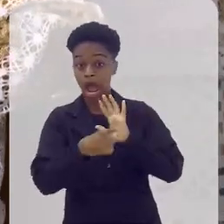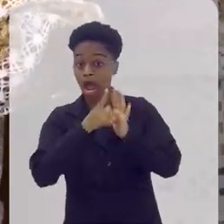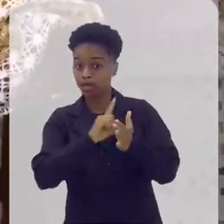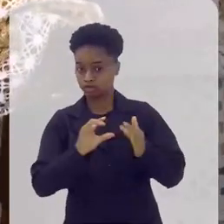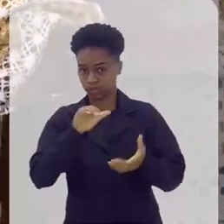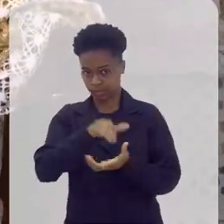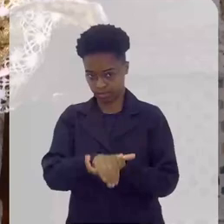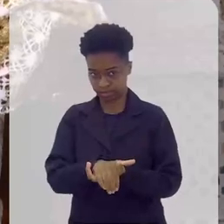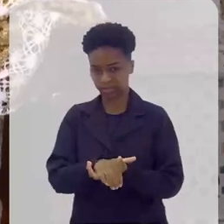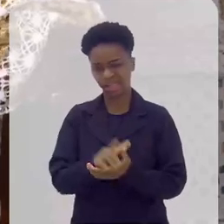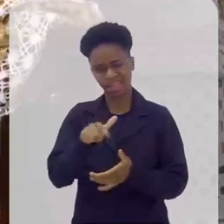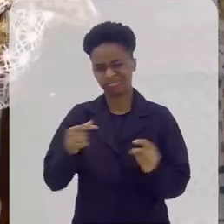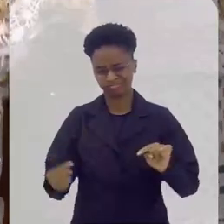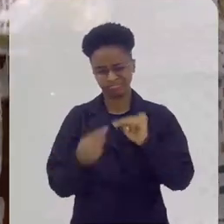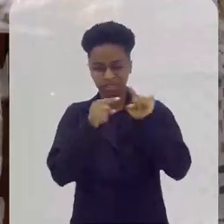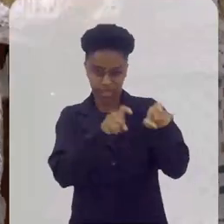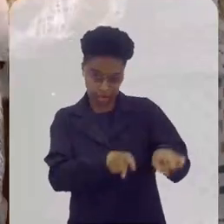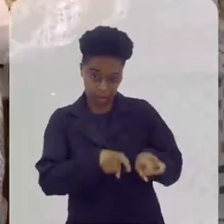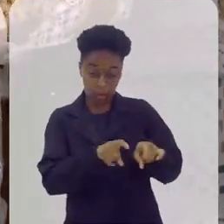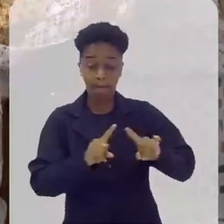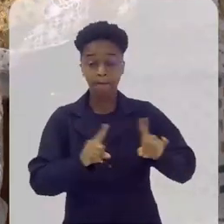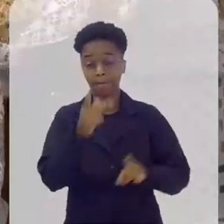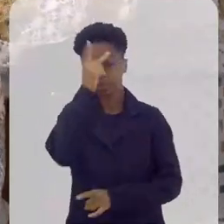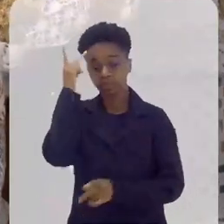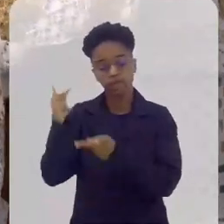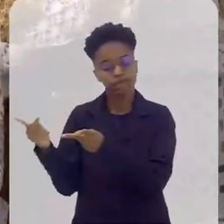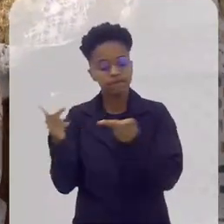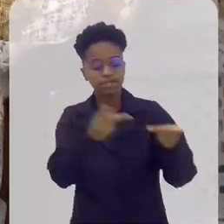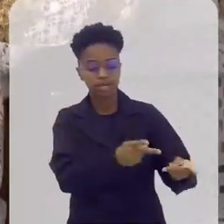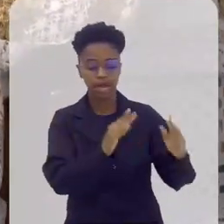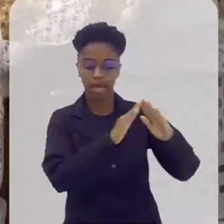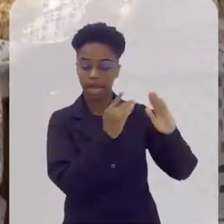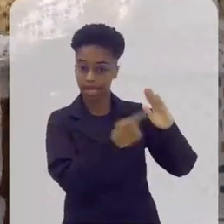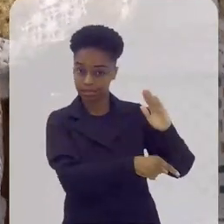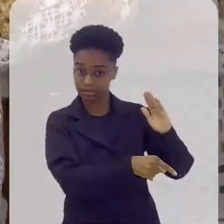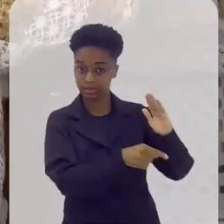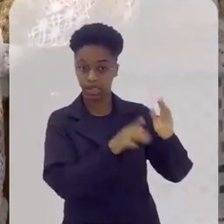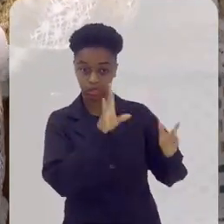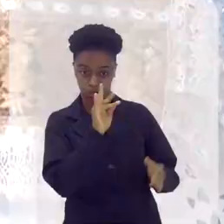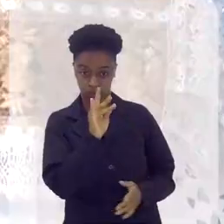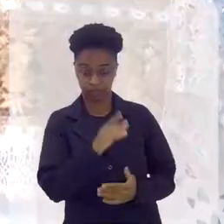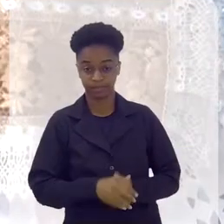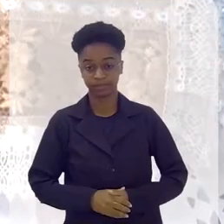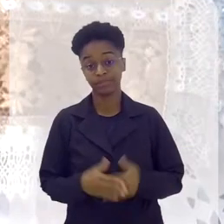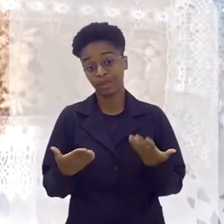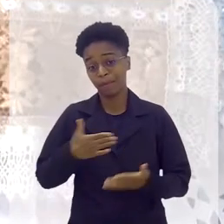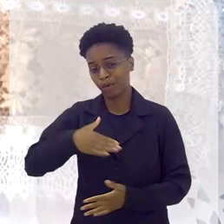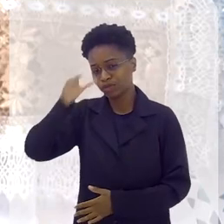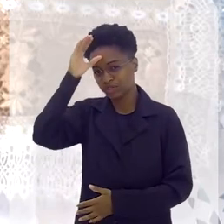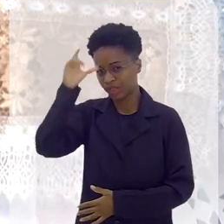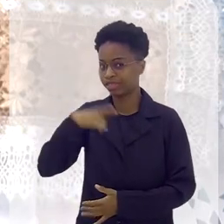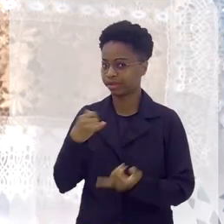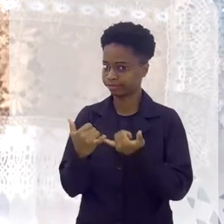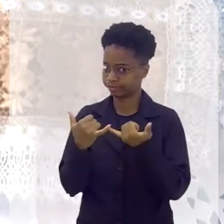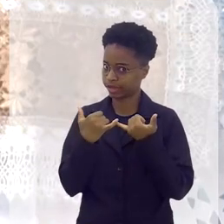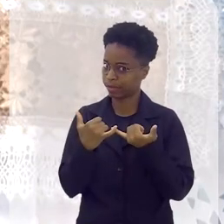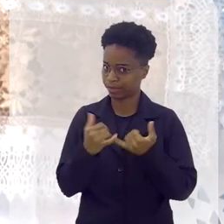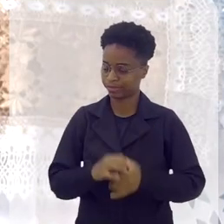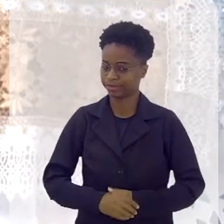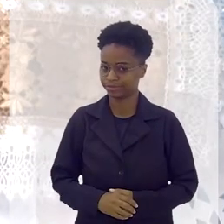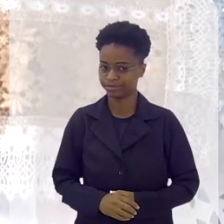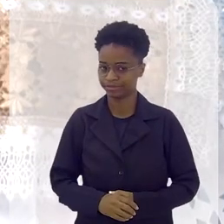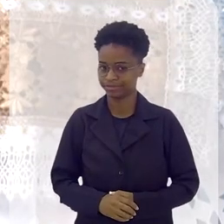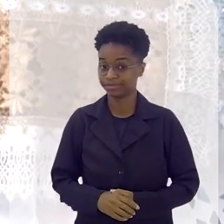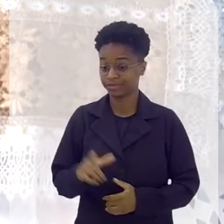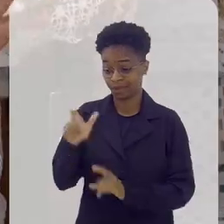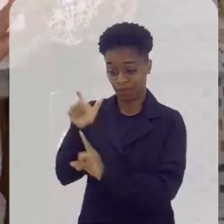casamento. Então era uma coisa muito interiorana, mas as pessoas iam visitar a casa da noiva. E o tal do titio tinha uma